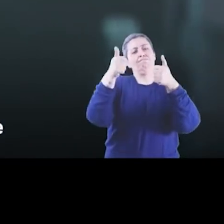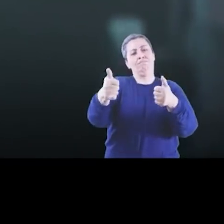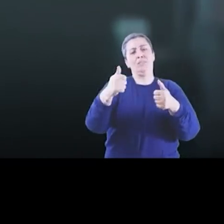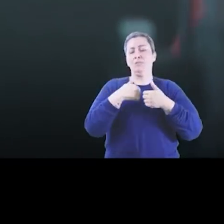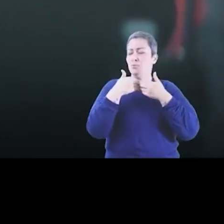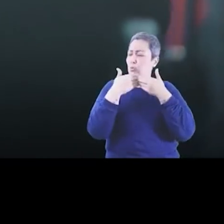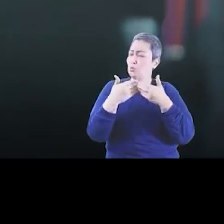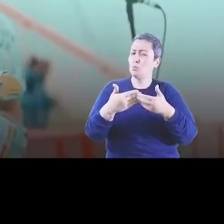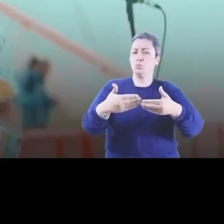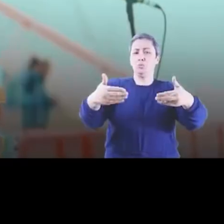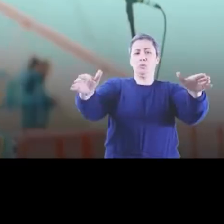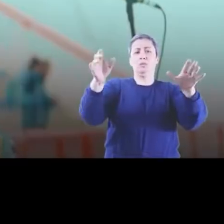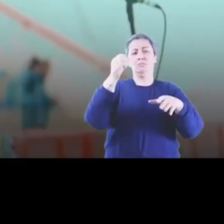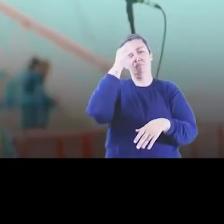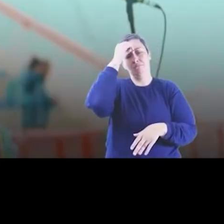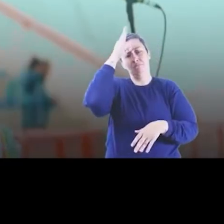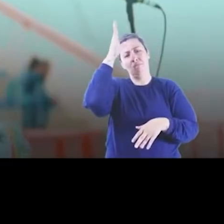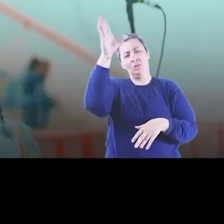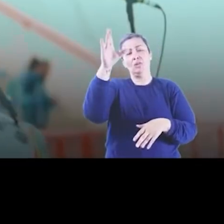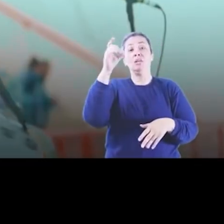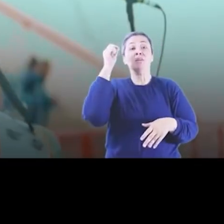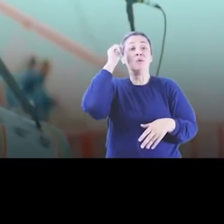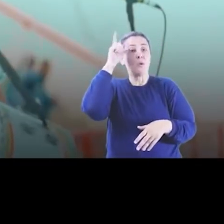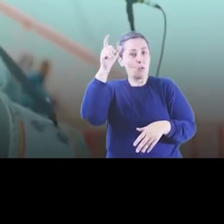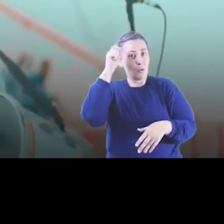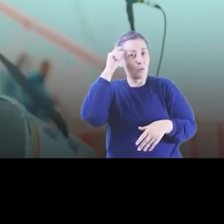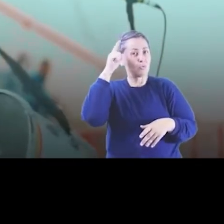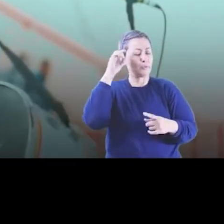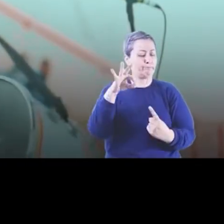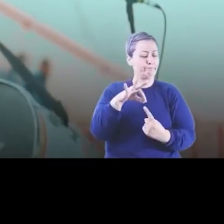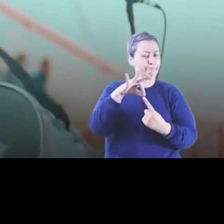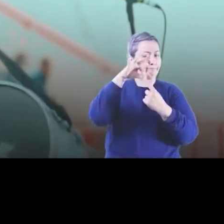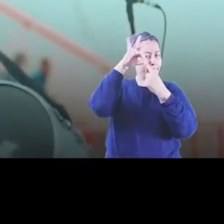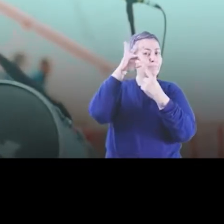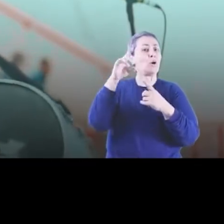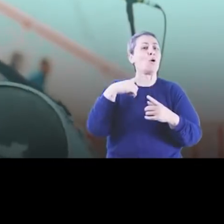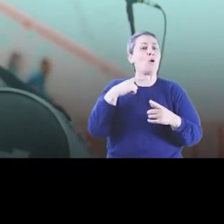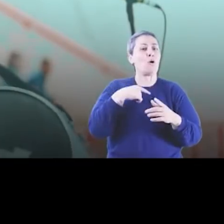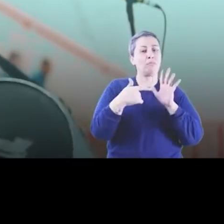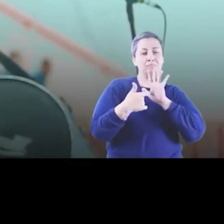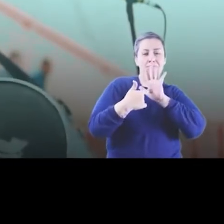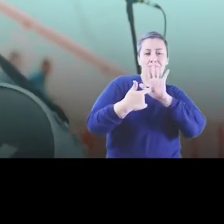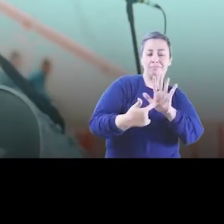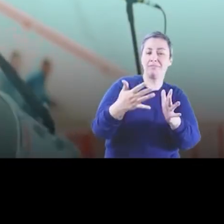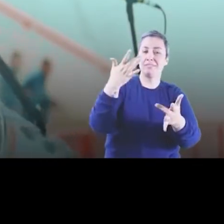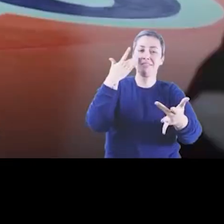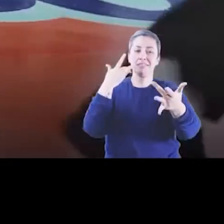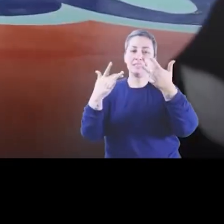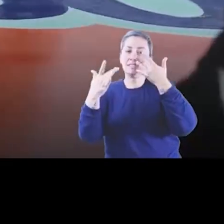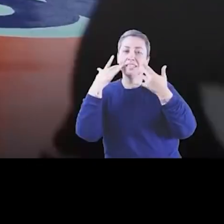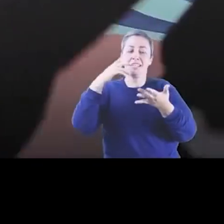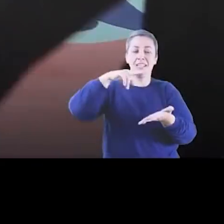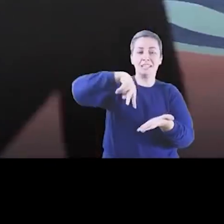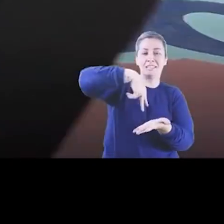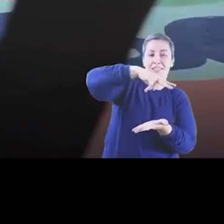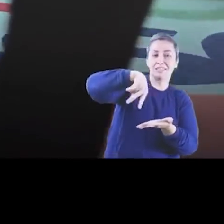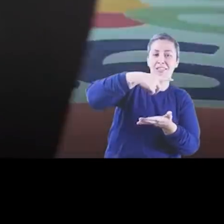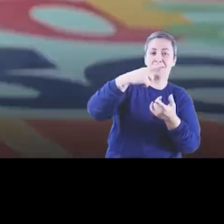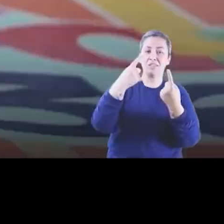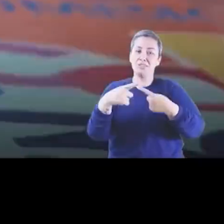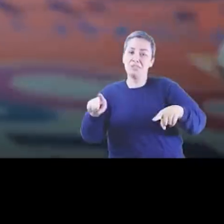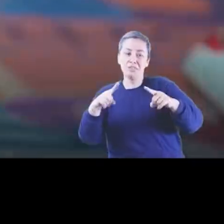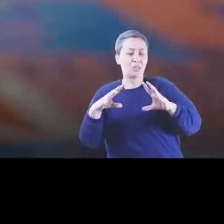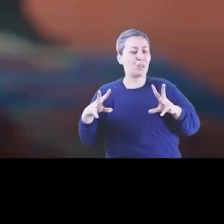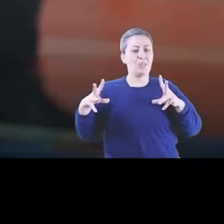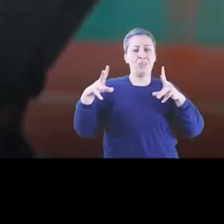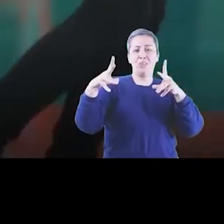uma grande janela para o conhecimento. E a cultura tem espaço privilegiado. São apresentações de teatro, música e dança para